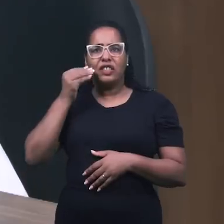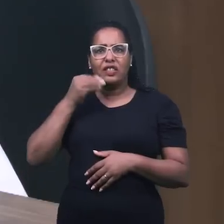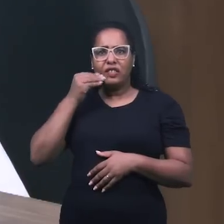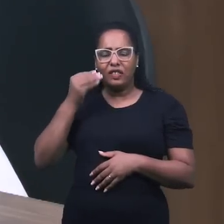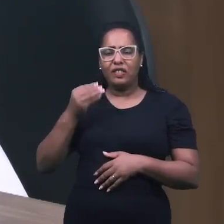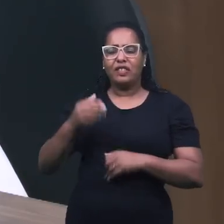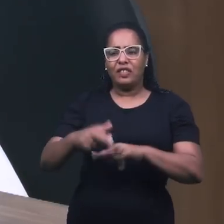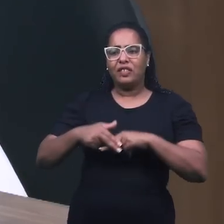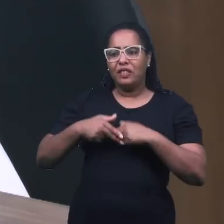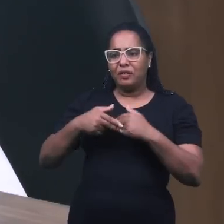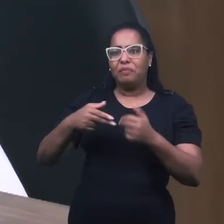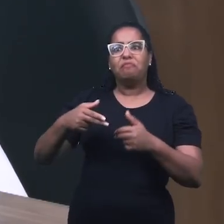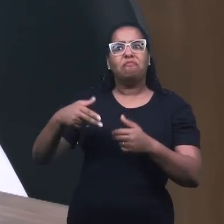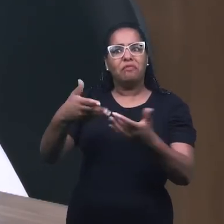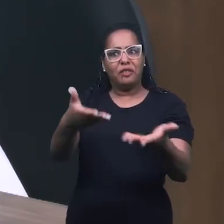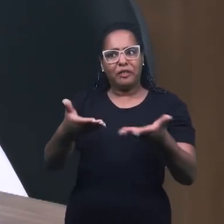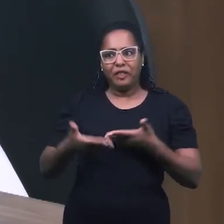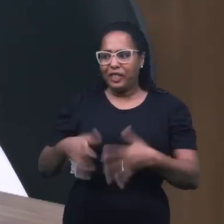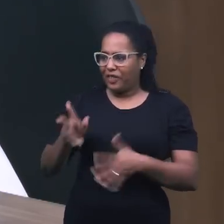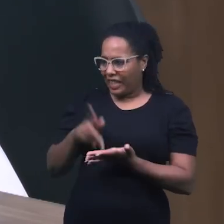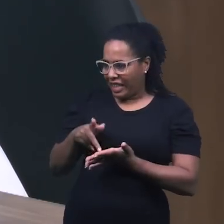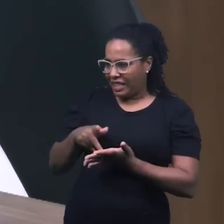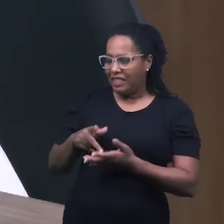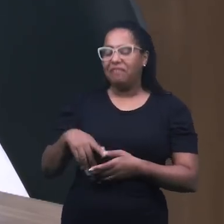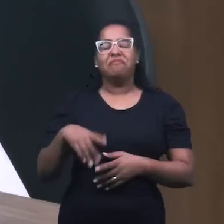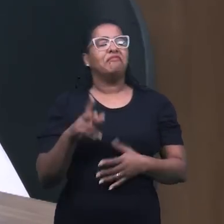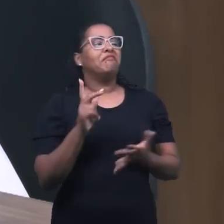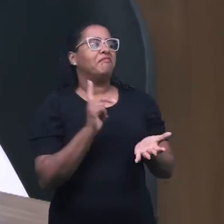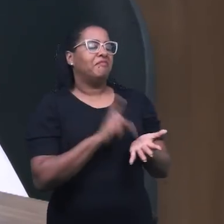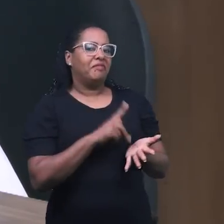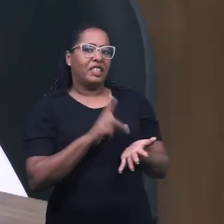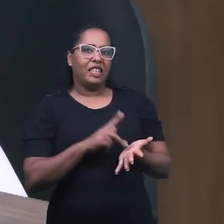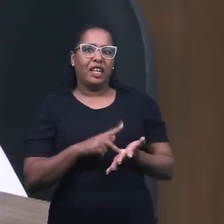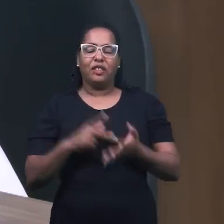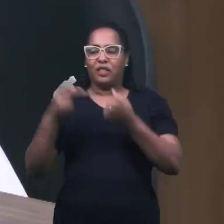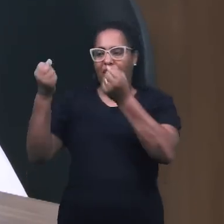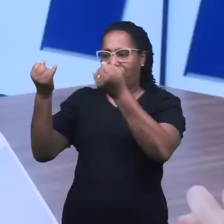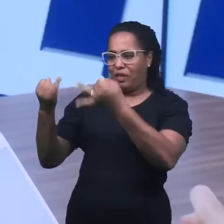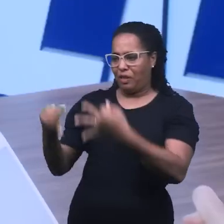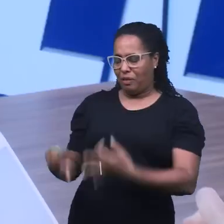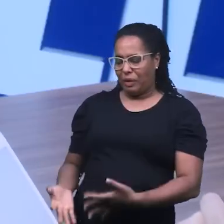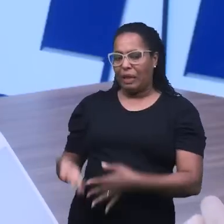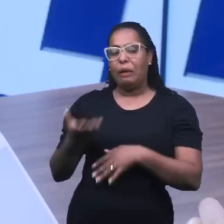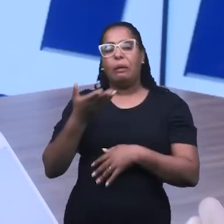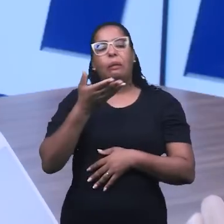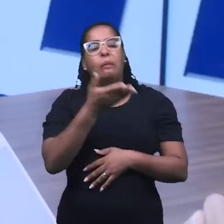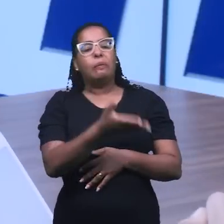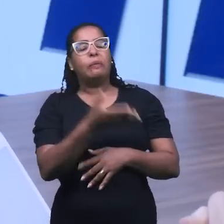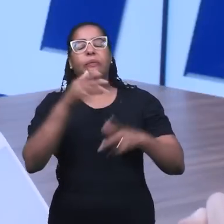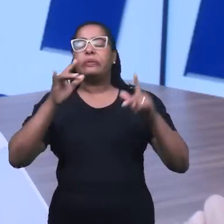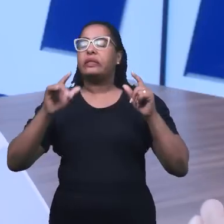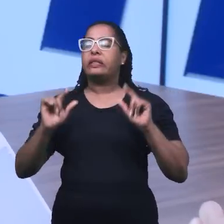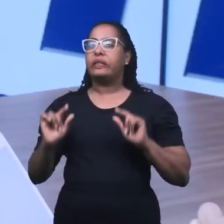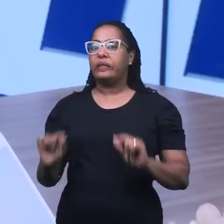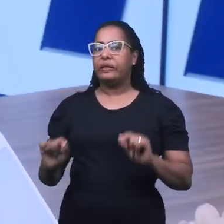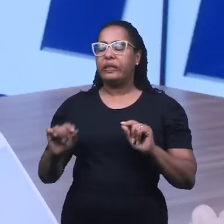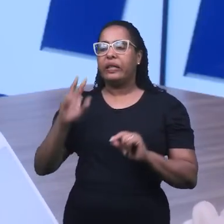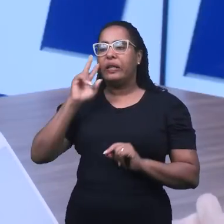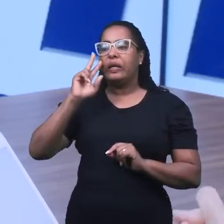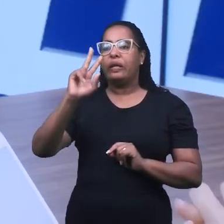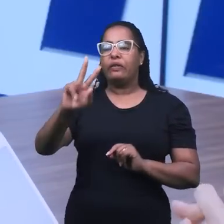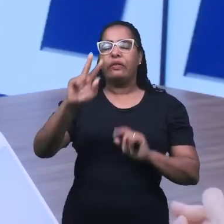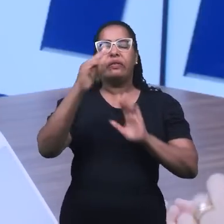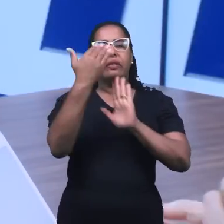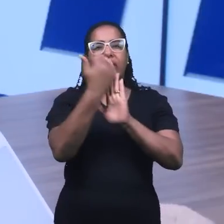com o Senhor pelo convite. Verdade. Não foi? Eu estava contando para a Lucélia que